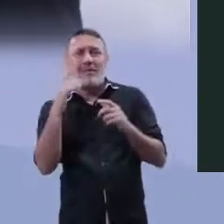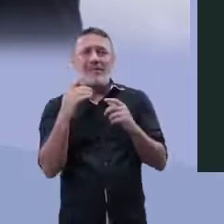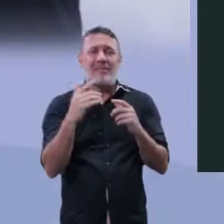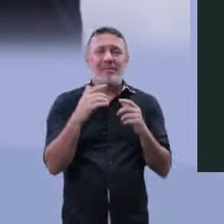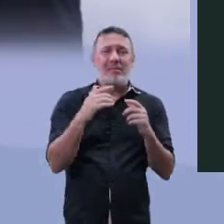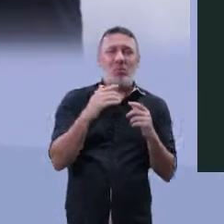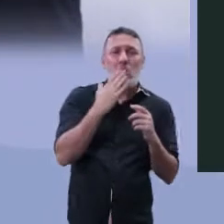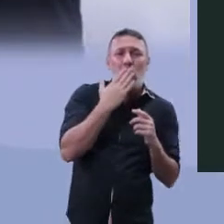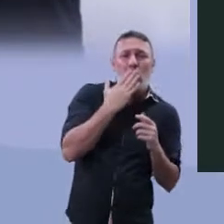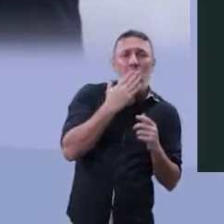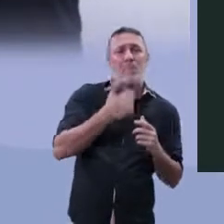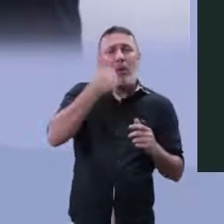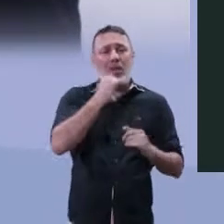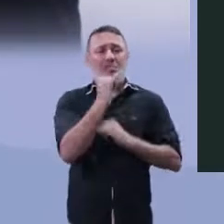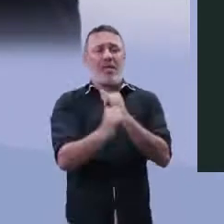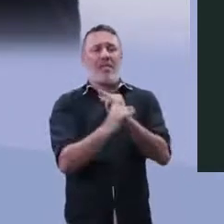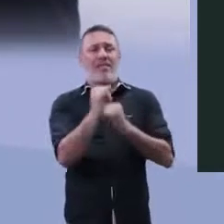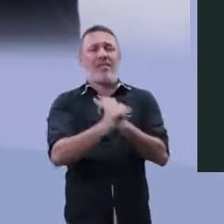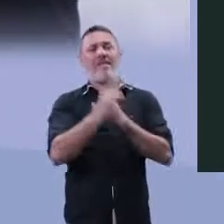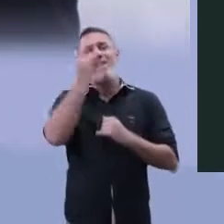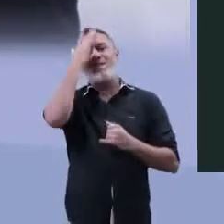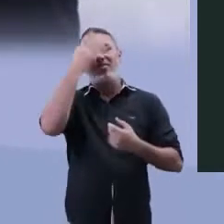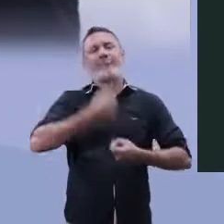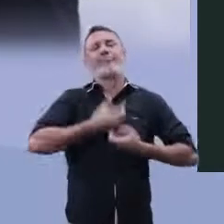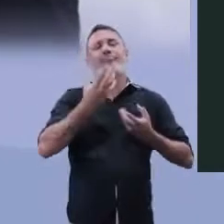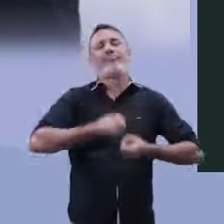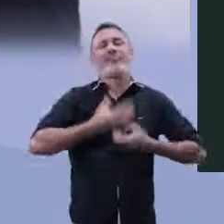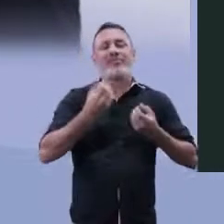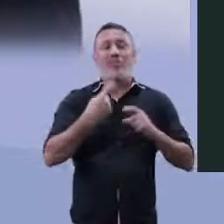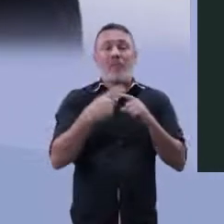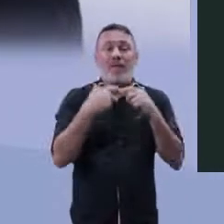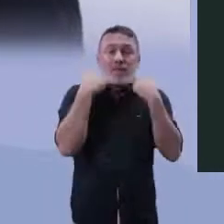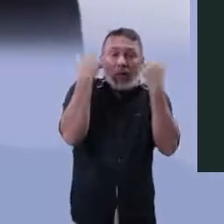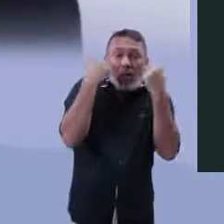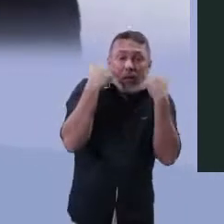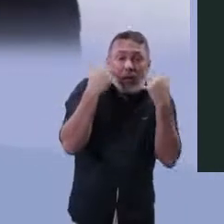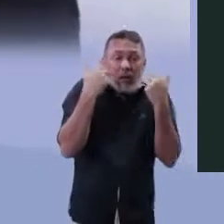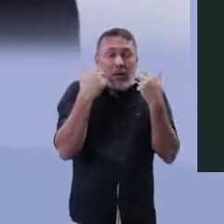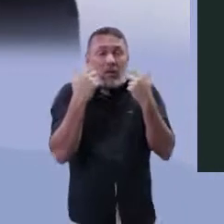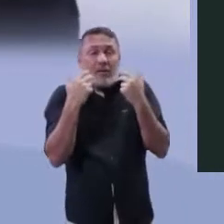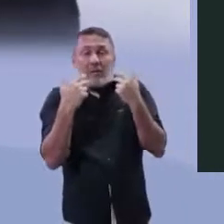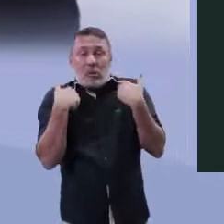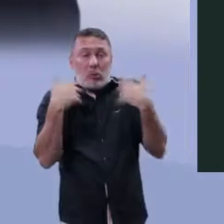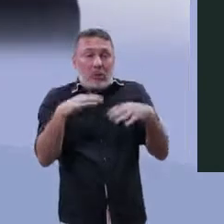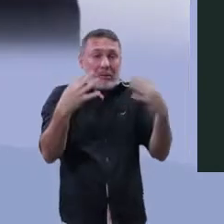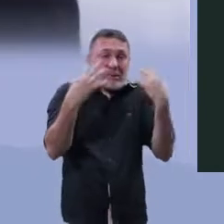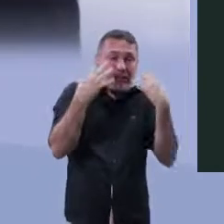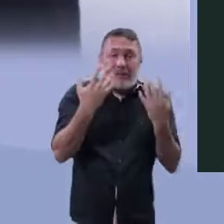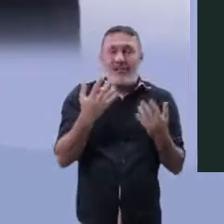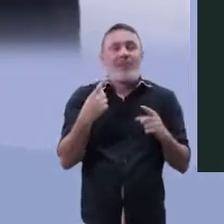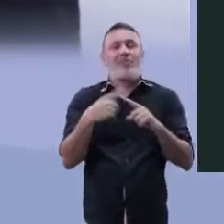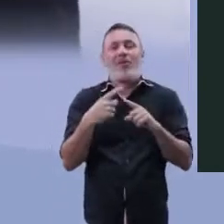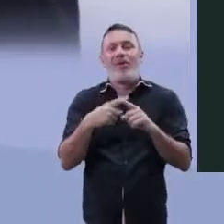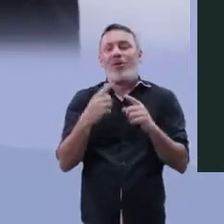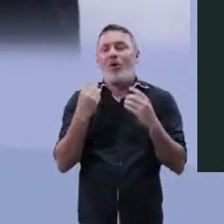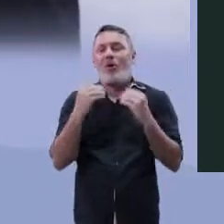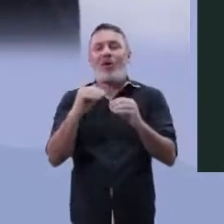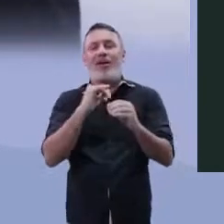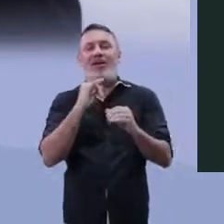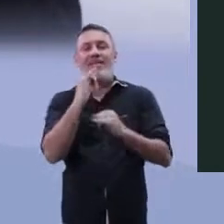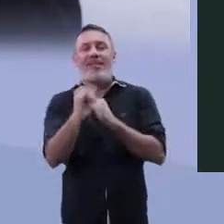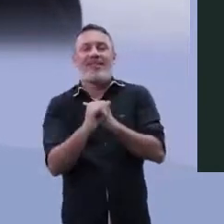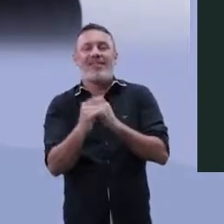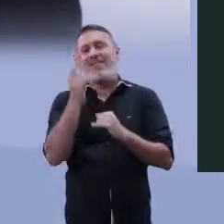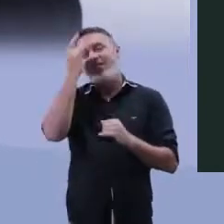têm dificuldade, por exemplo, de interagir com outros indivíduos. Então, se utiliza dessas redes sociais exatamente para poder